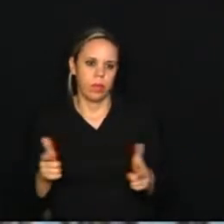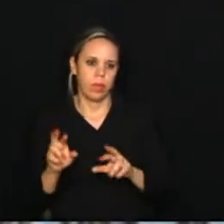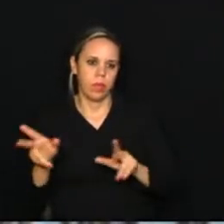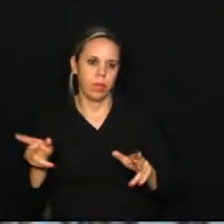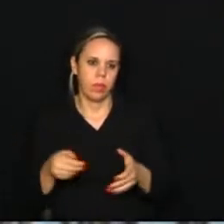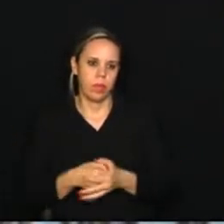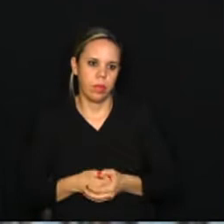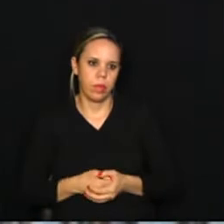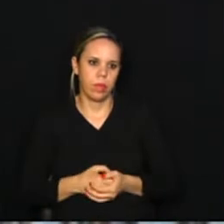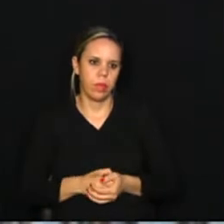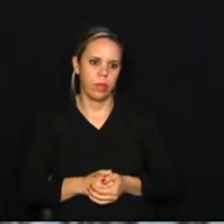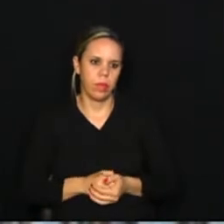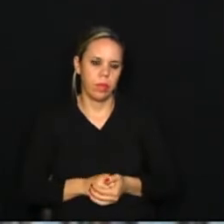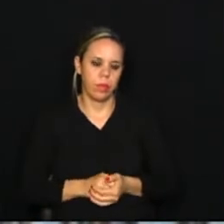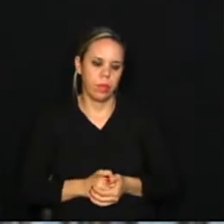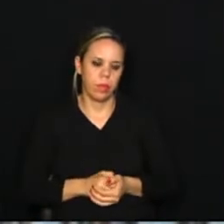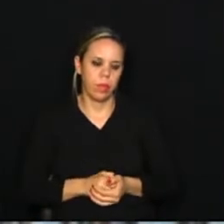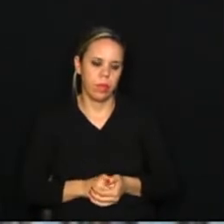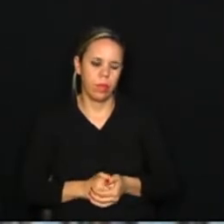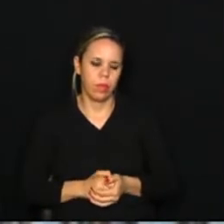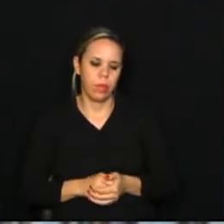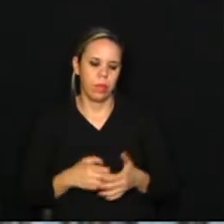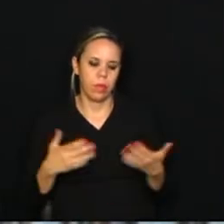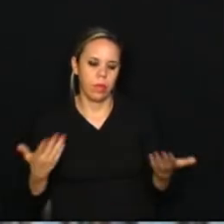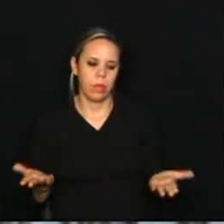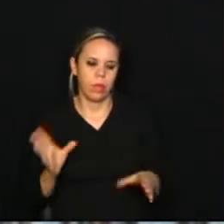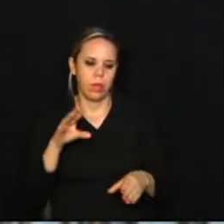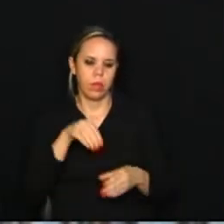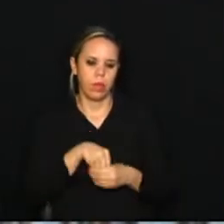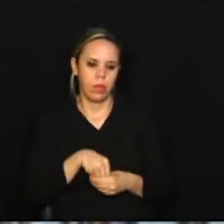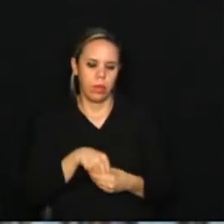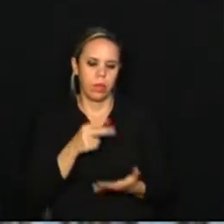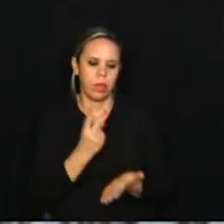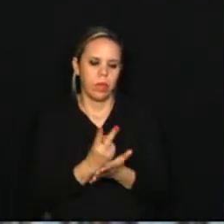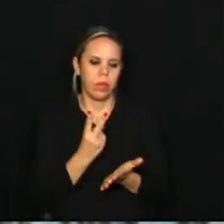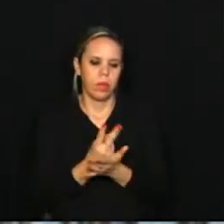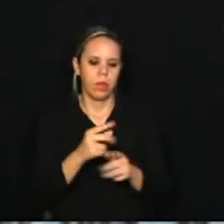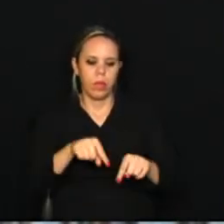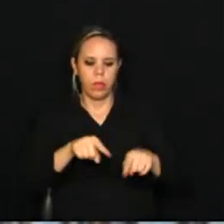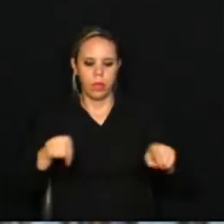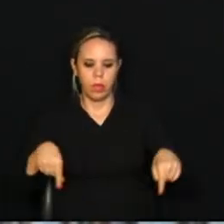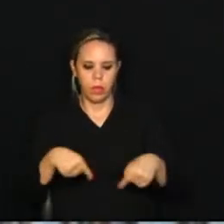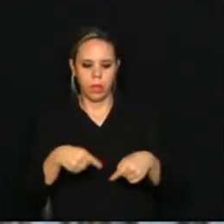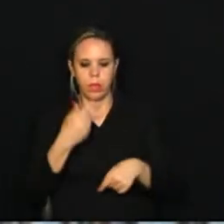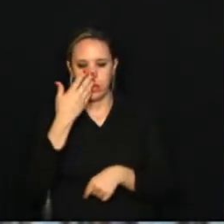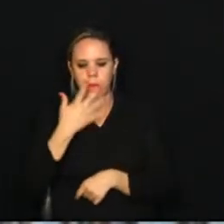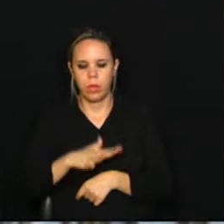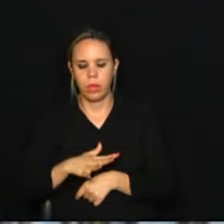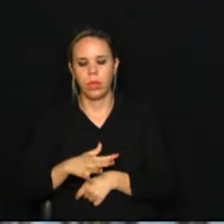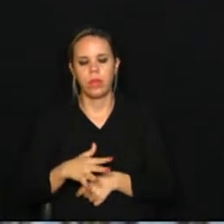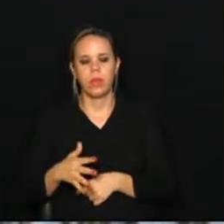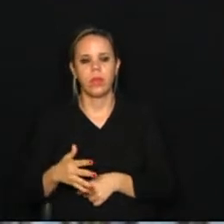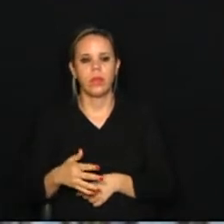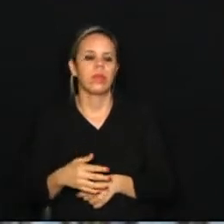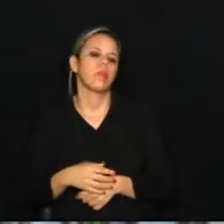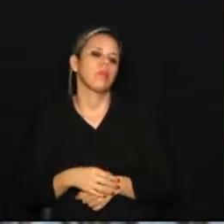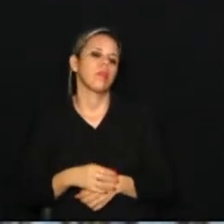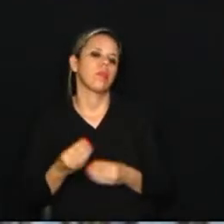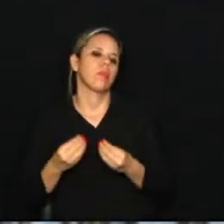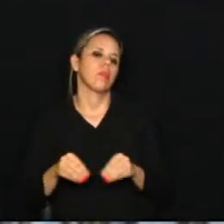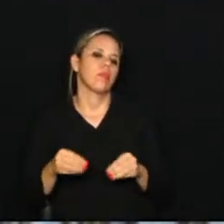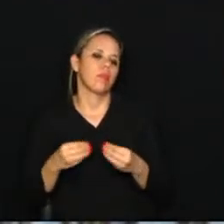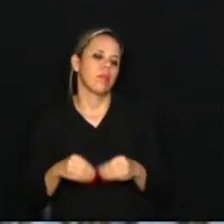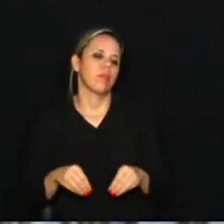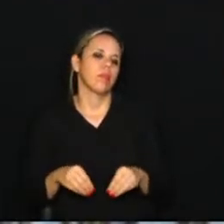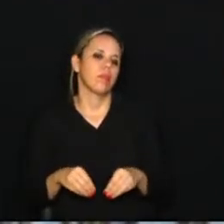diferente, né? Então, dentro de uma mesma sala, as crianças foram impactadas